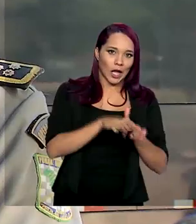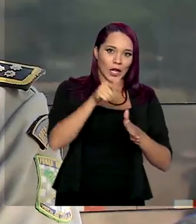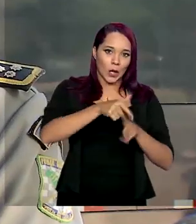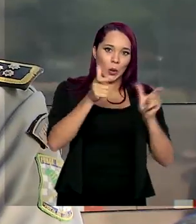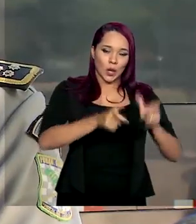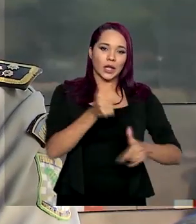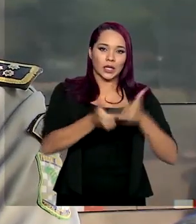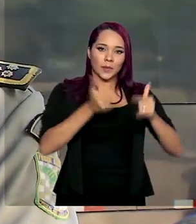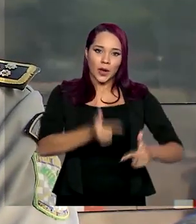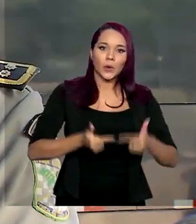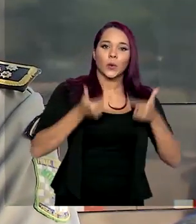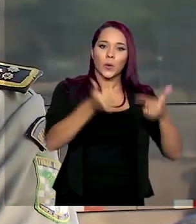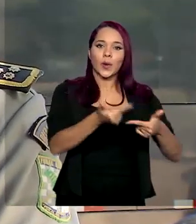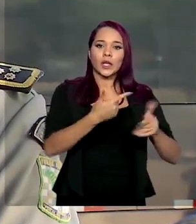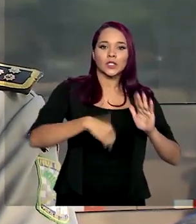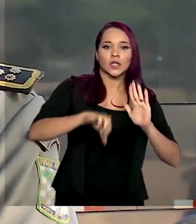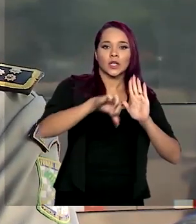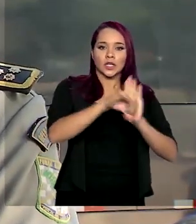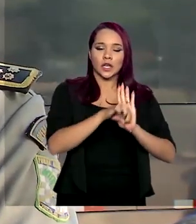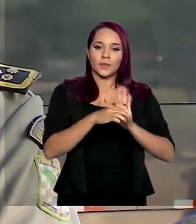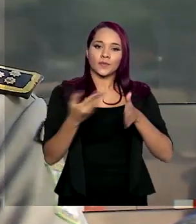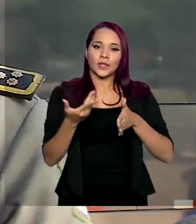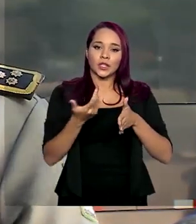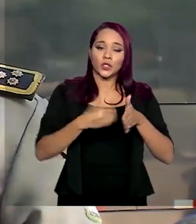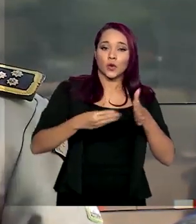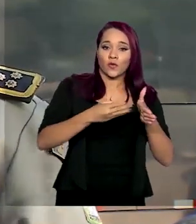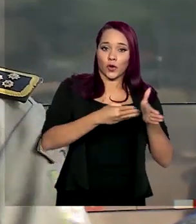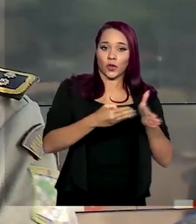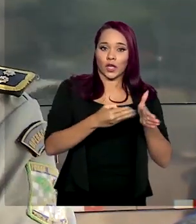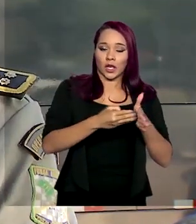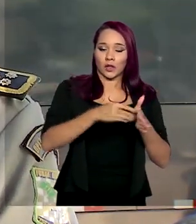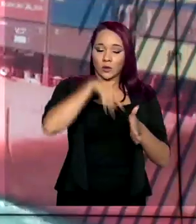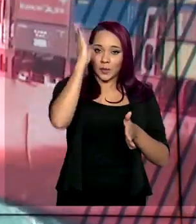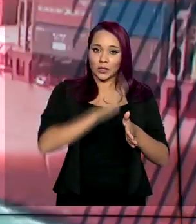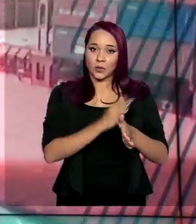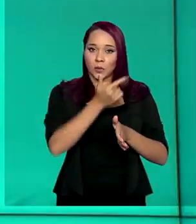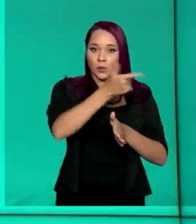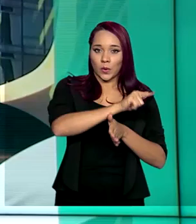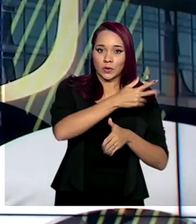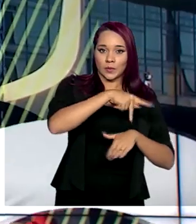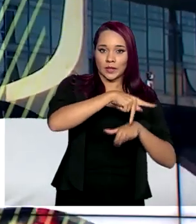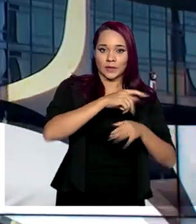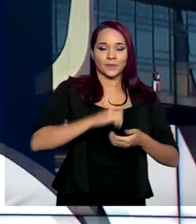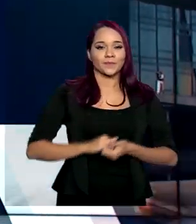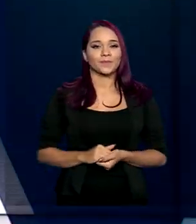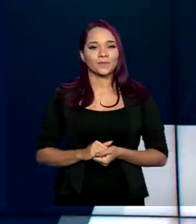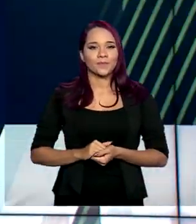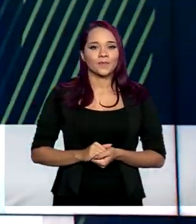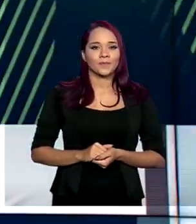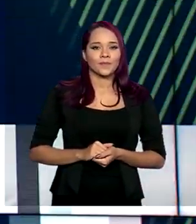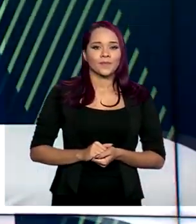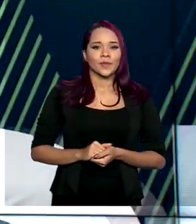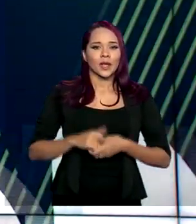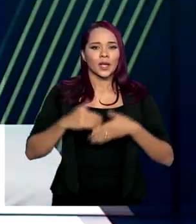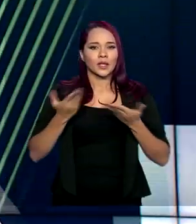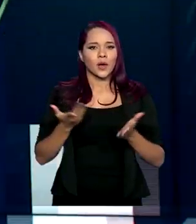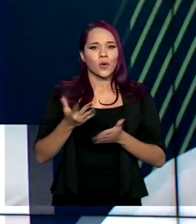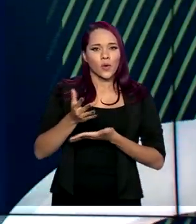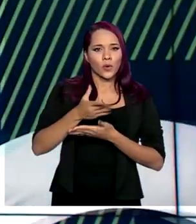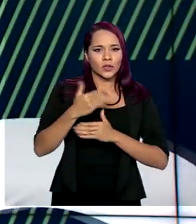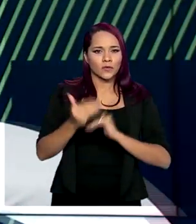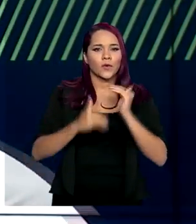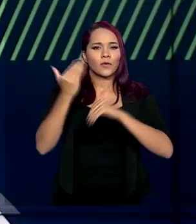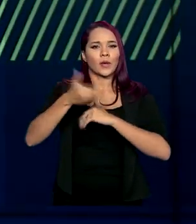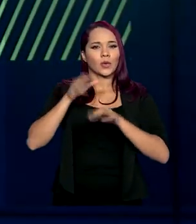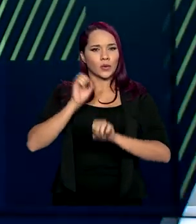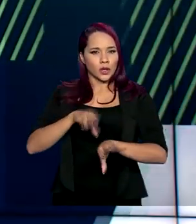de combate a crime das fronteiras, da fronteira que o Brasil faz com outros países da América Latina. O Fundo Nacional de Desenvolvimento da